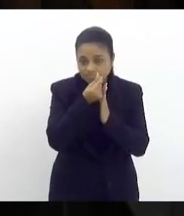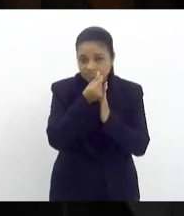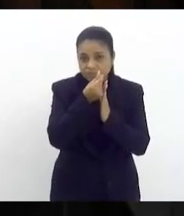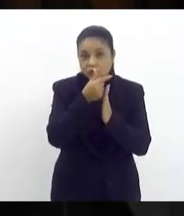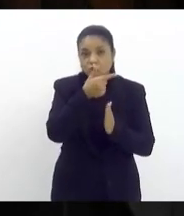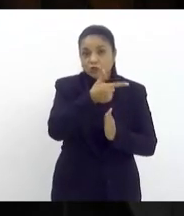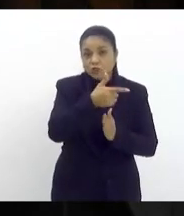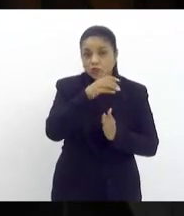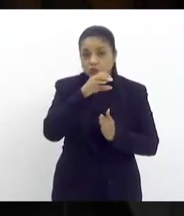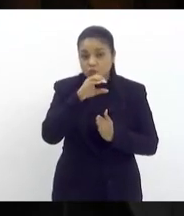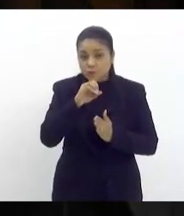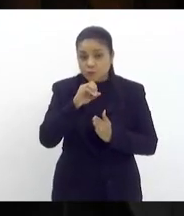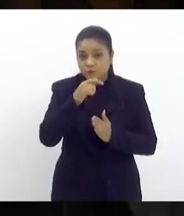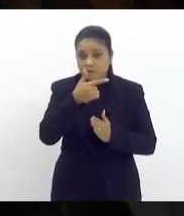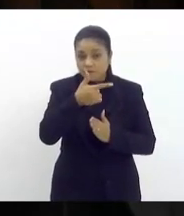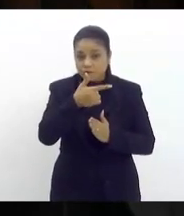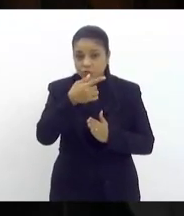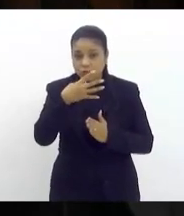2024.